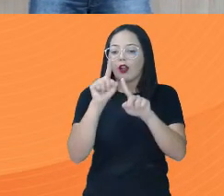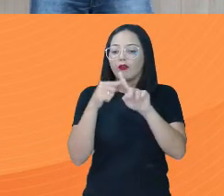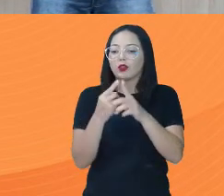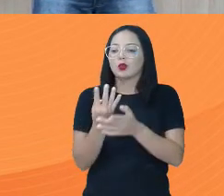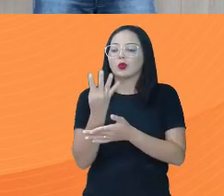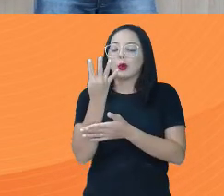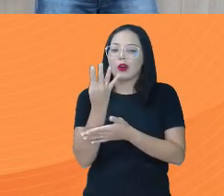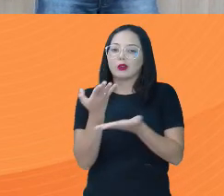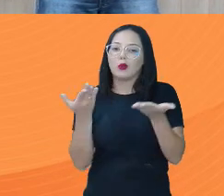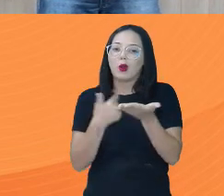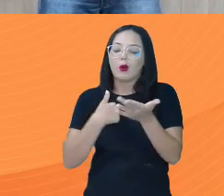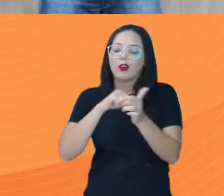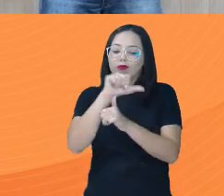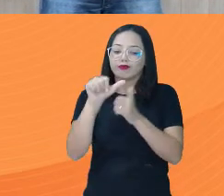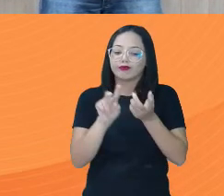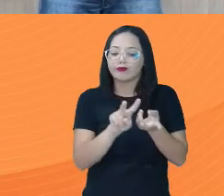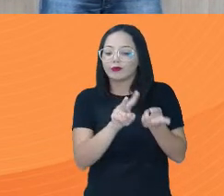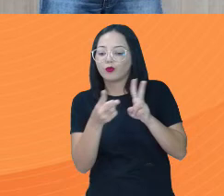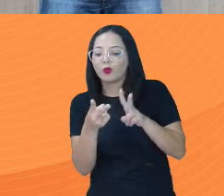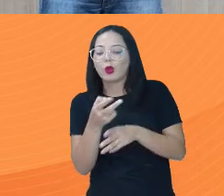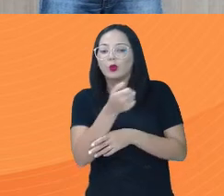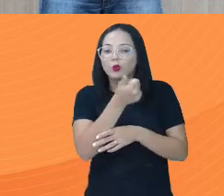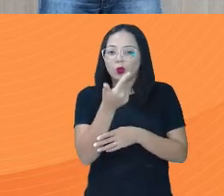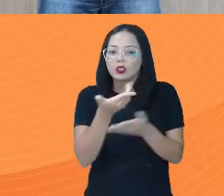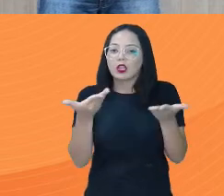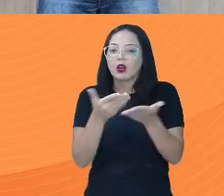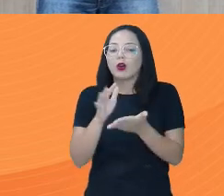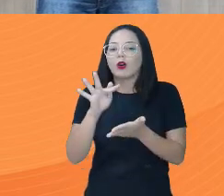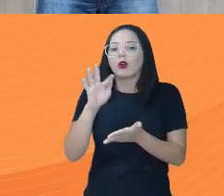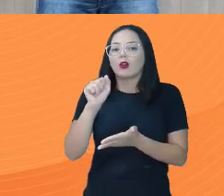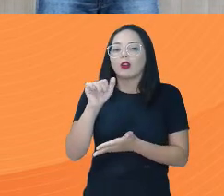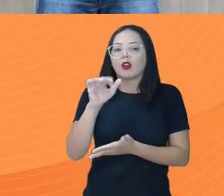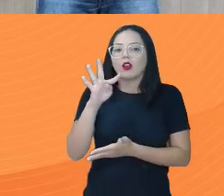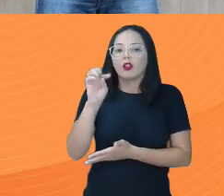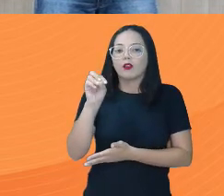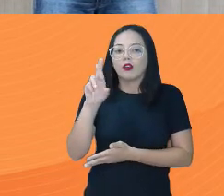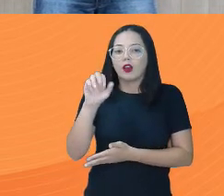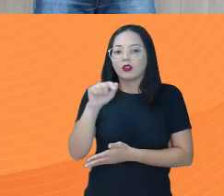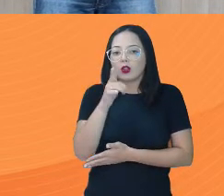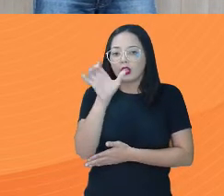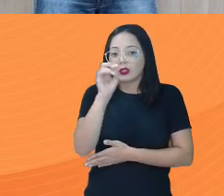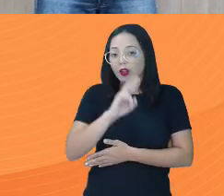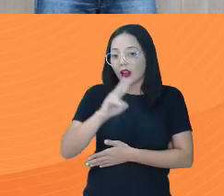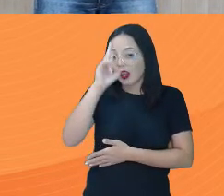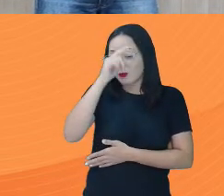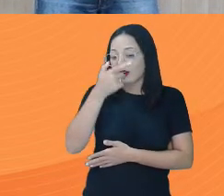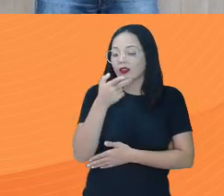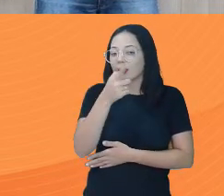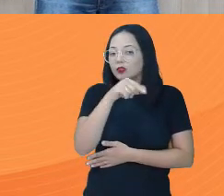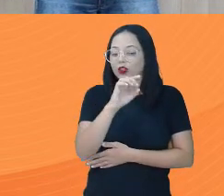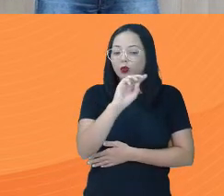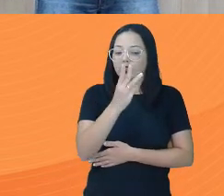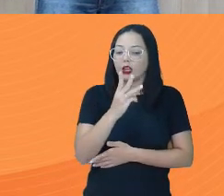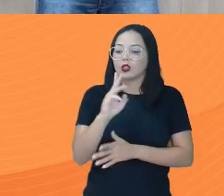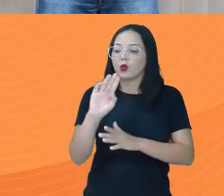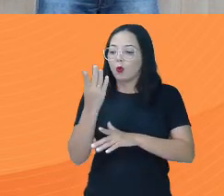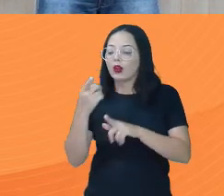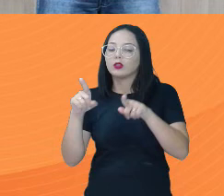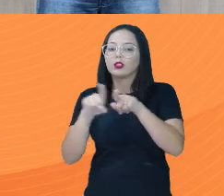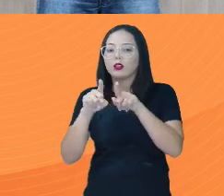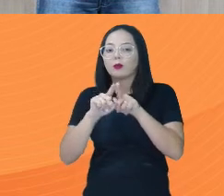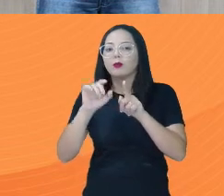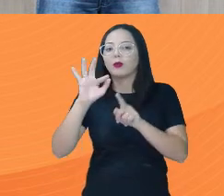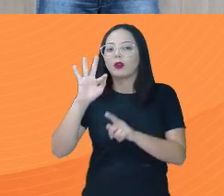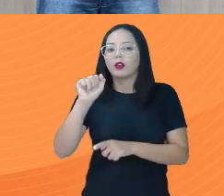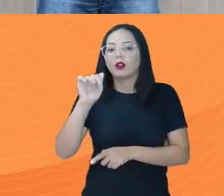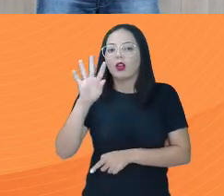4, eu transformei esse 12 em uma fatoração. Lembra lá que eu falei que o 3 e o 4 são os fatores?